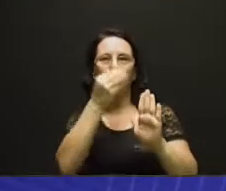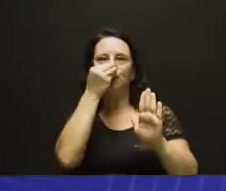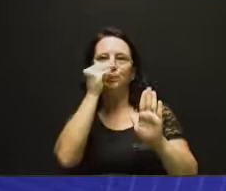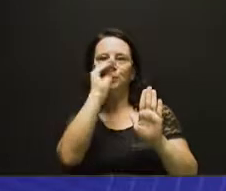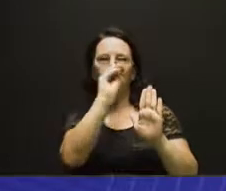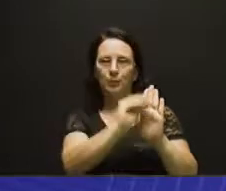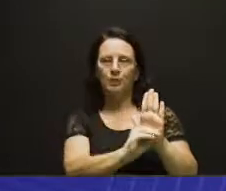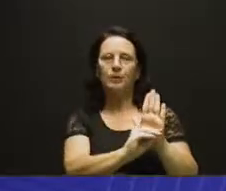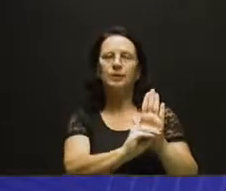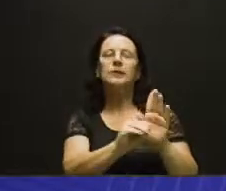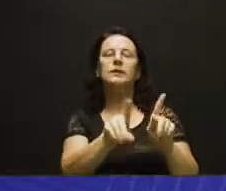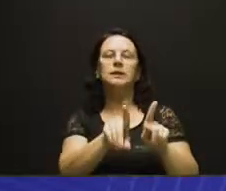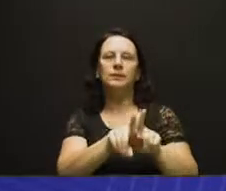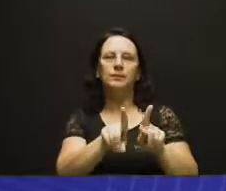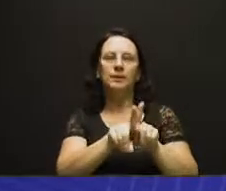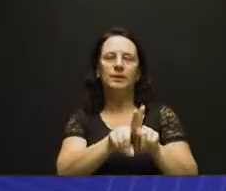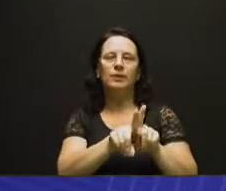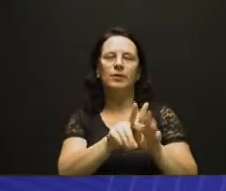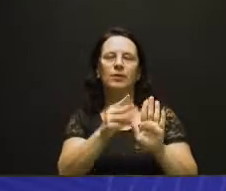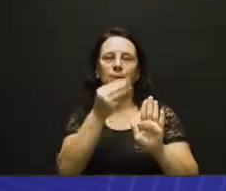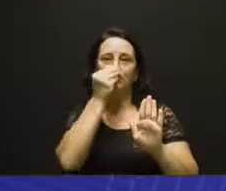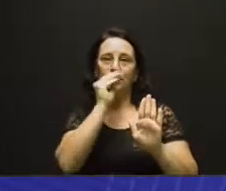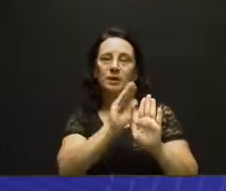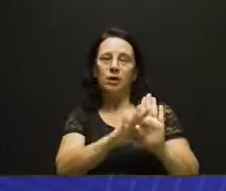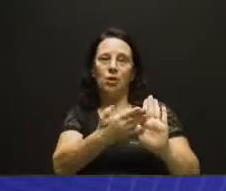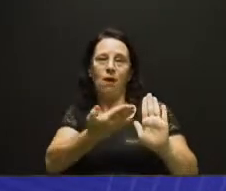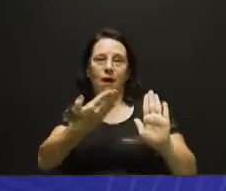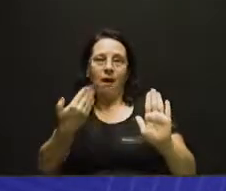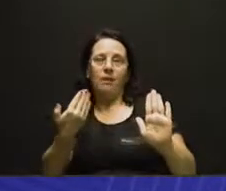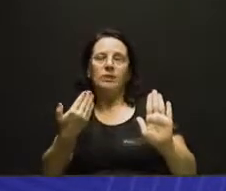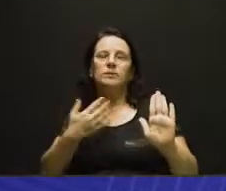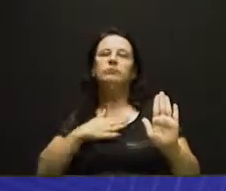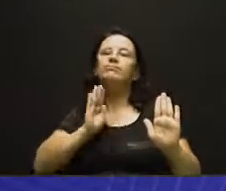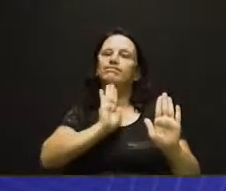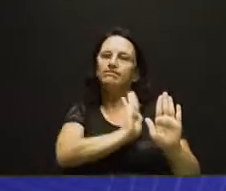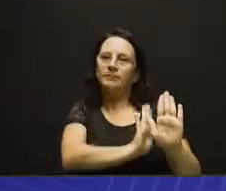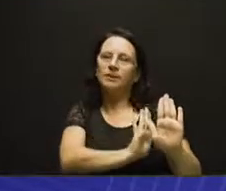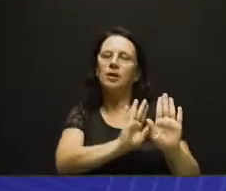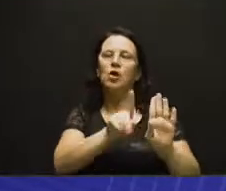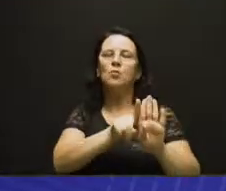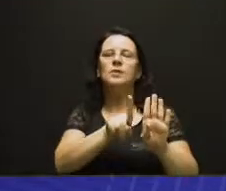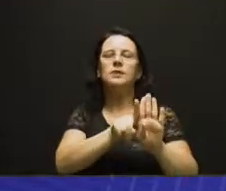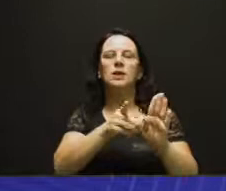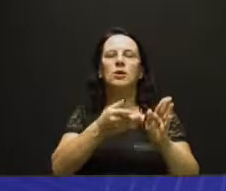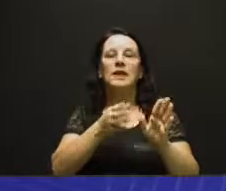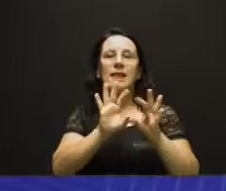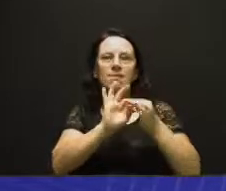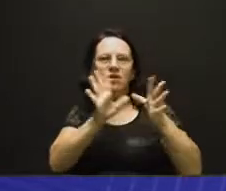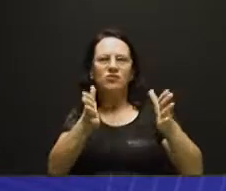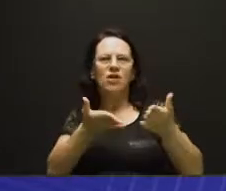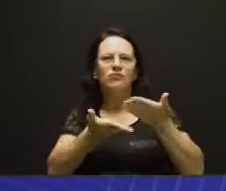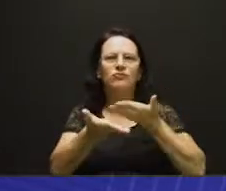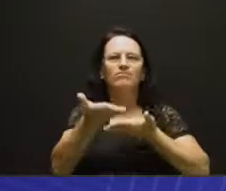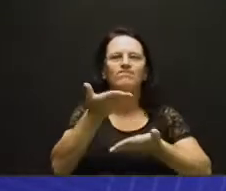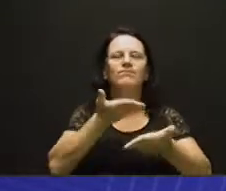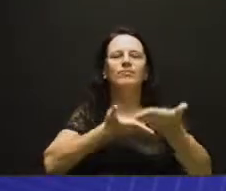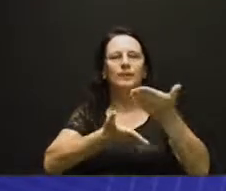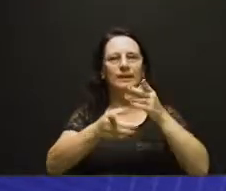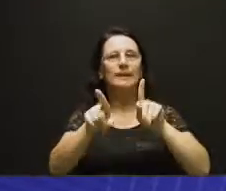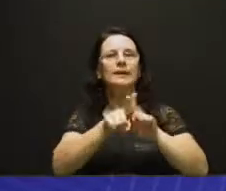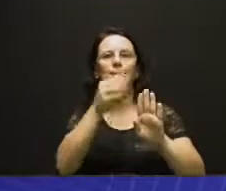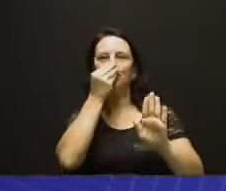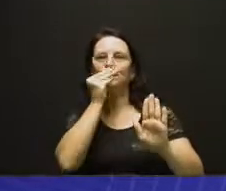forma de distinção restrição ou exclusão por ação ou omissão por que deixar de fazer também é